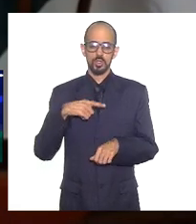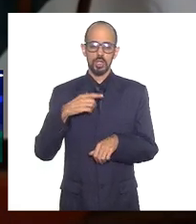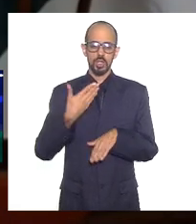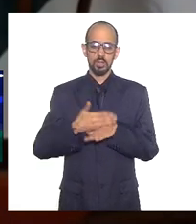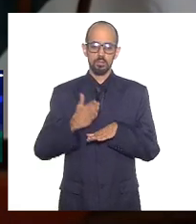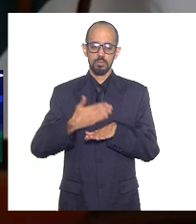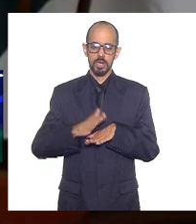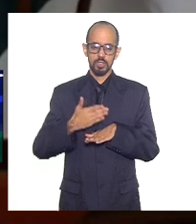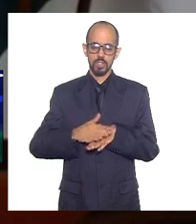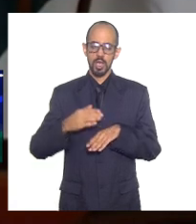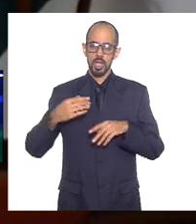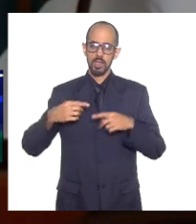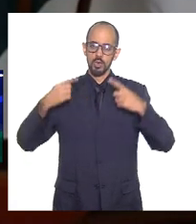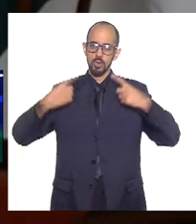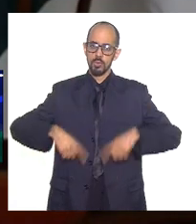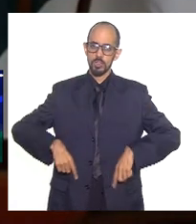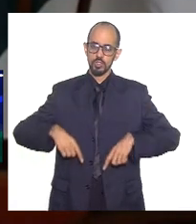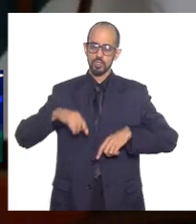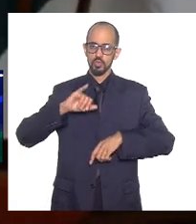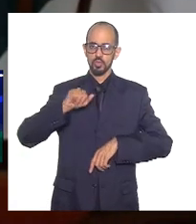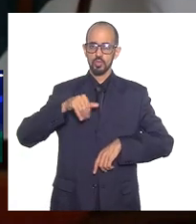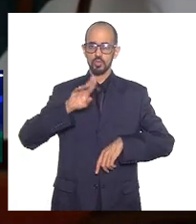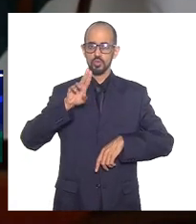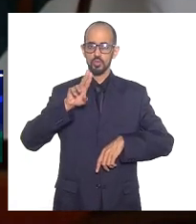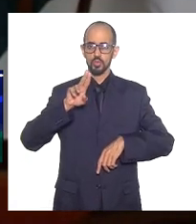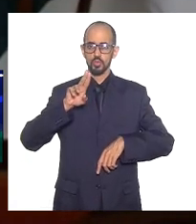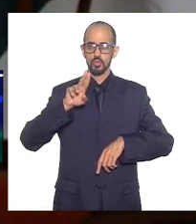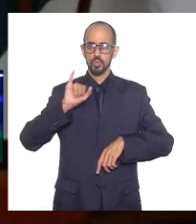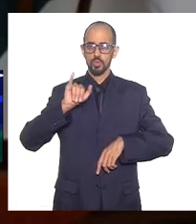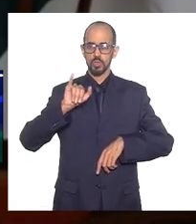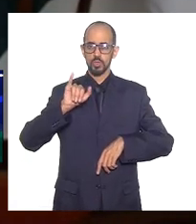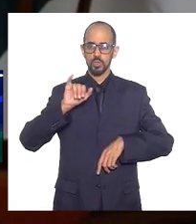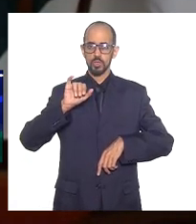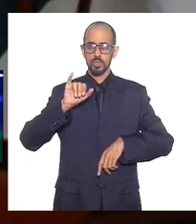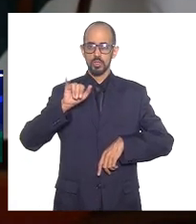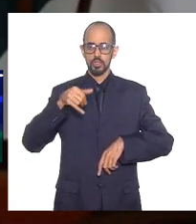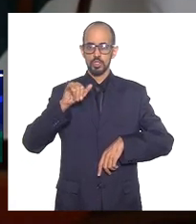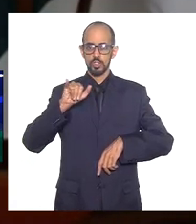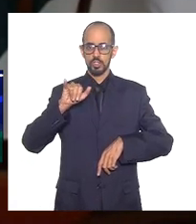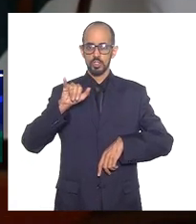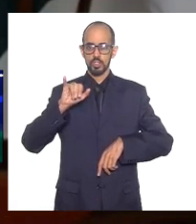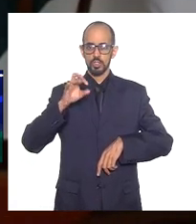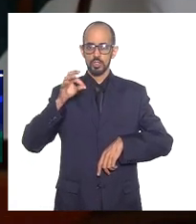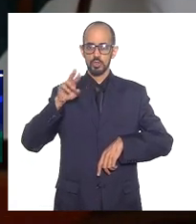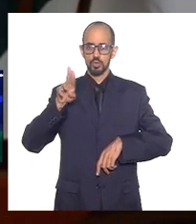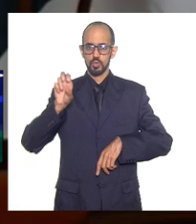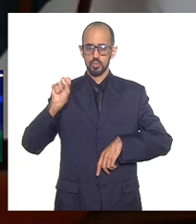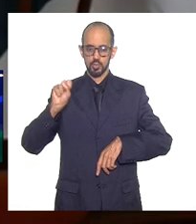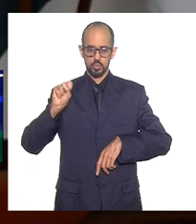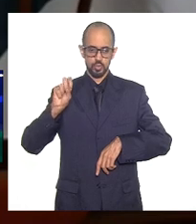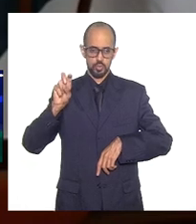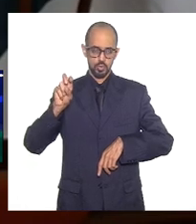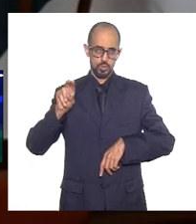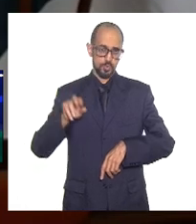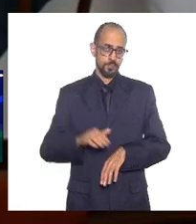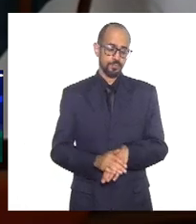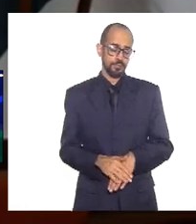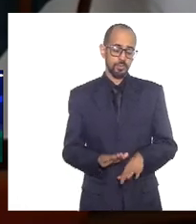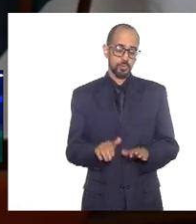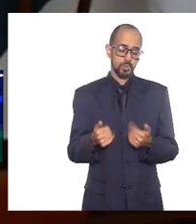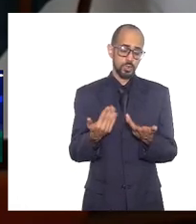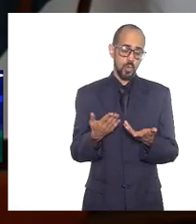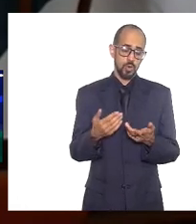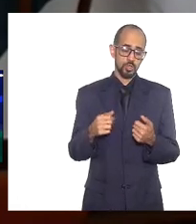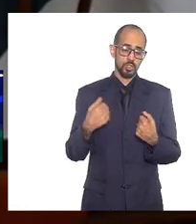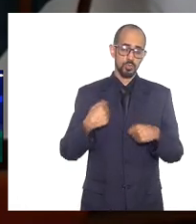lá, competindo jiu-jitsu. Eu, por exemplo, já citei várias vezes que a gente deveria ter projetos